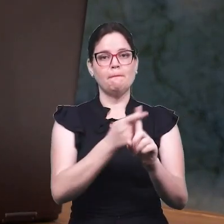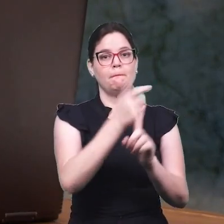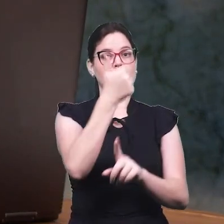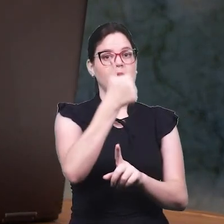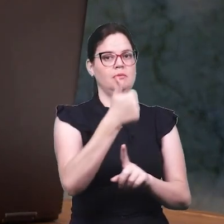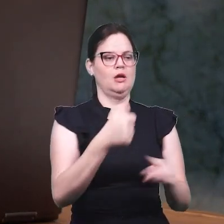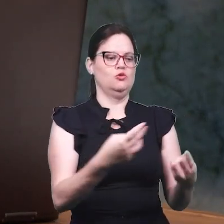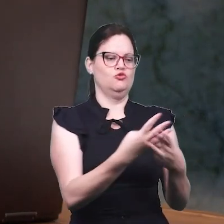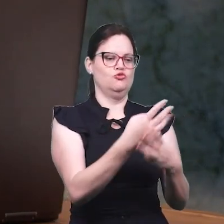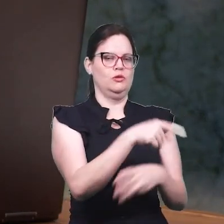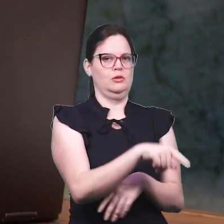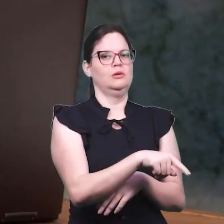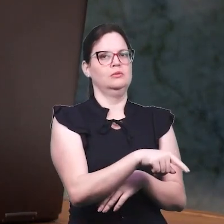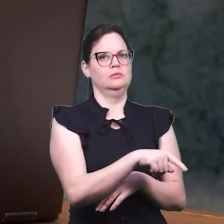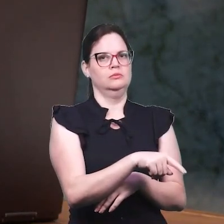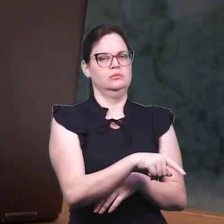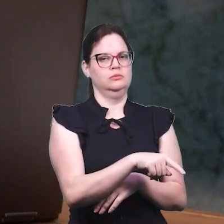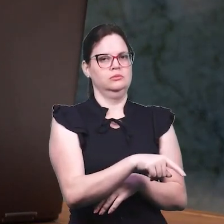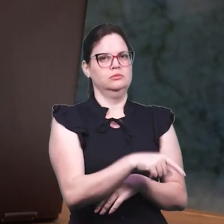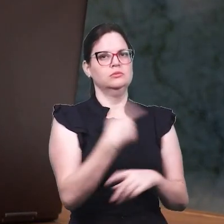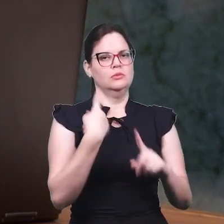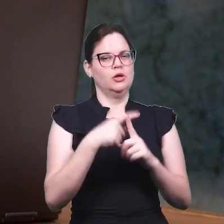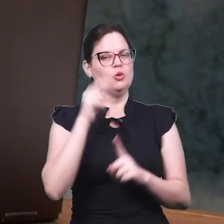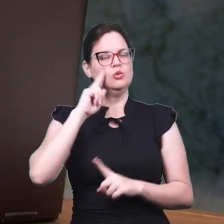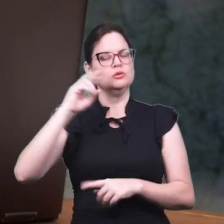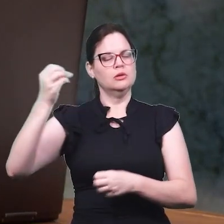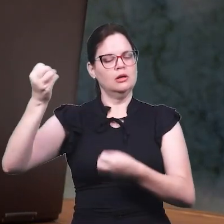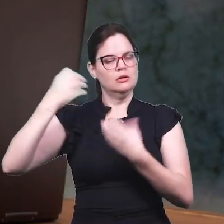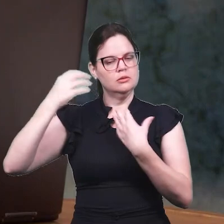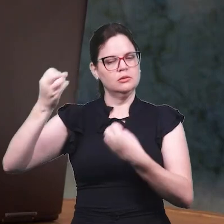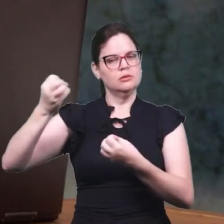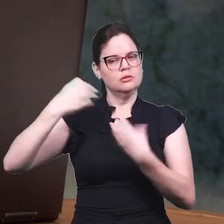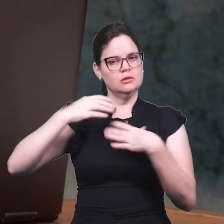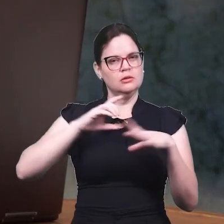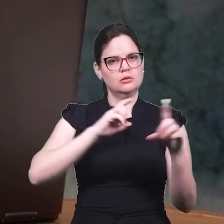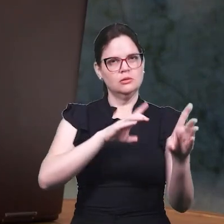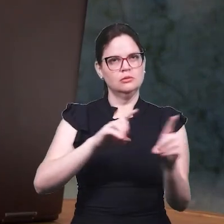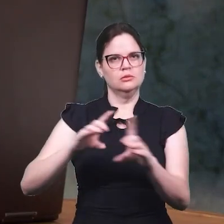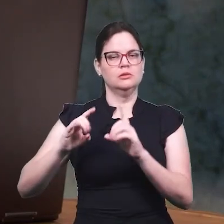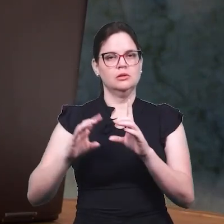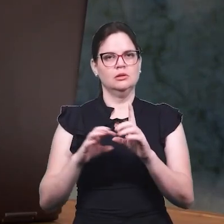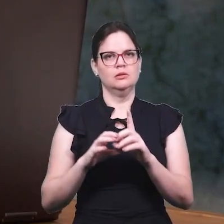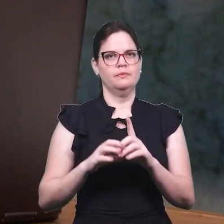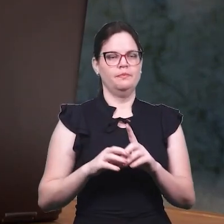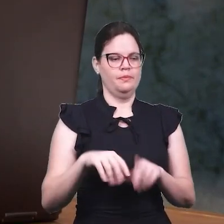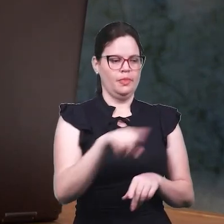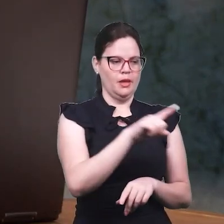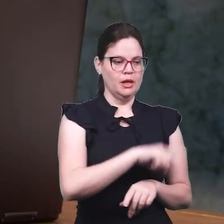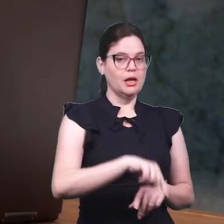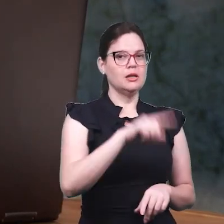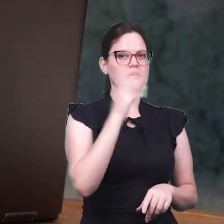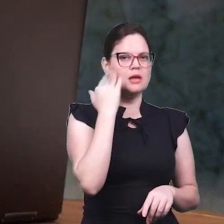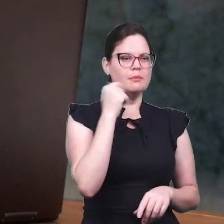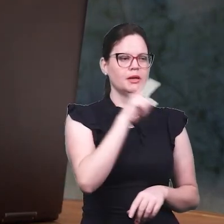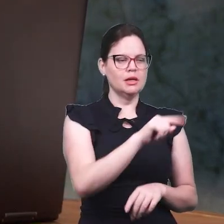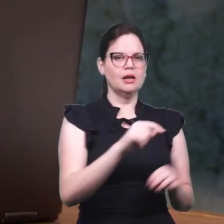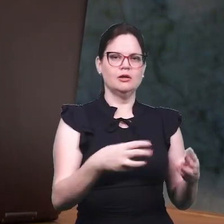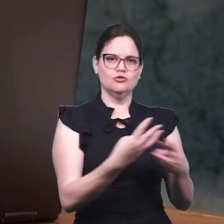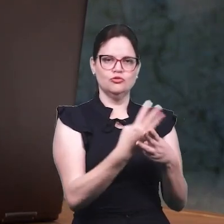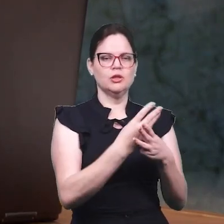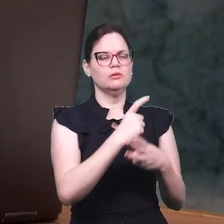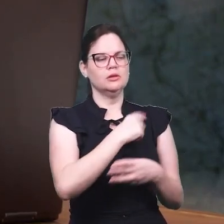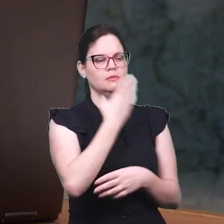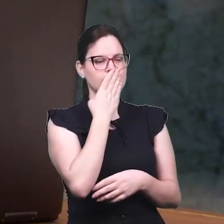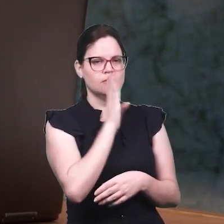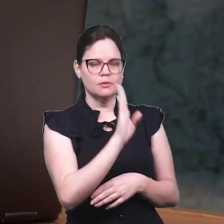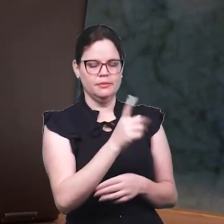judeu, porque ele recebeu primeiro a palavra e dos judeus são as promessas, são